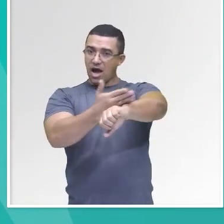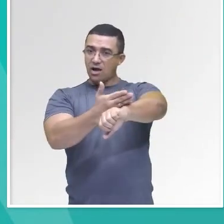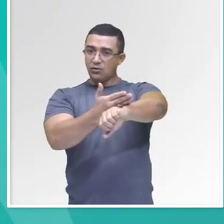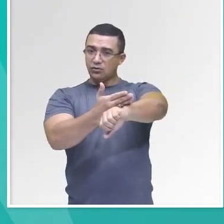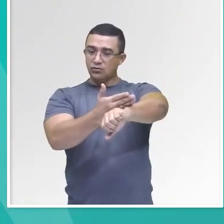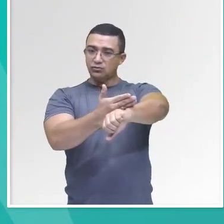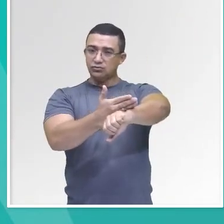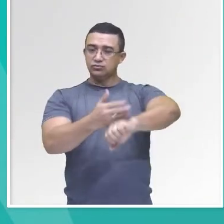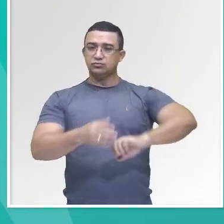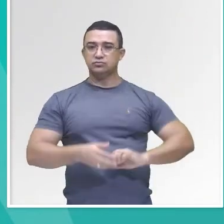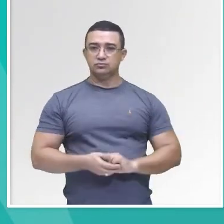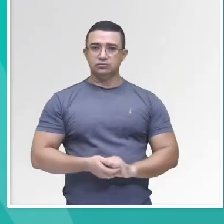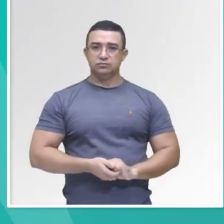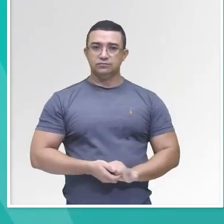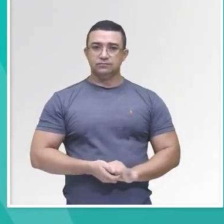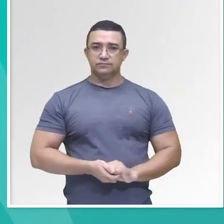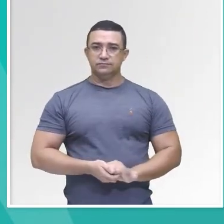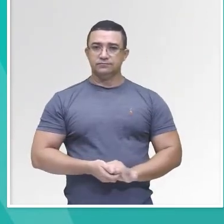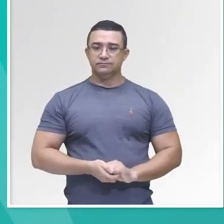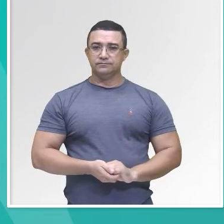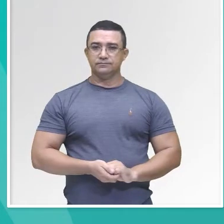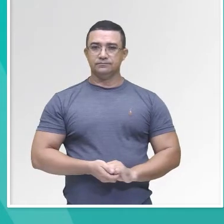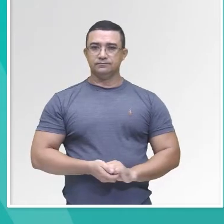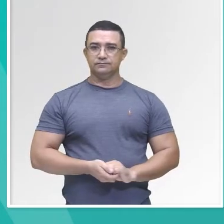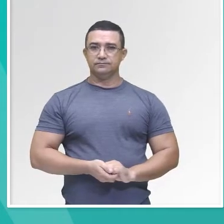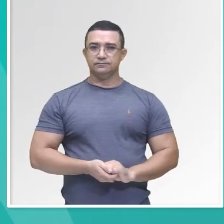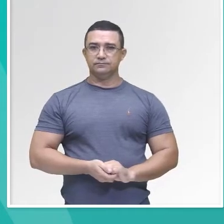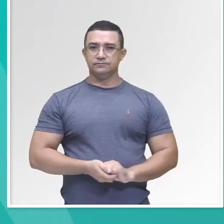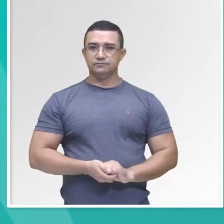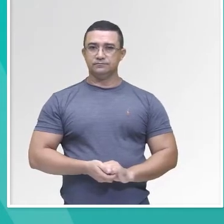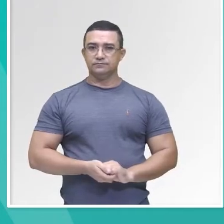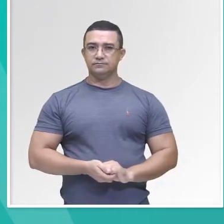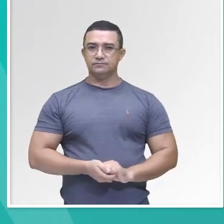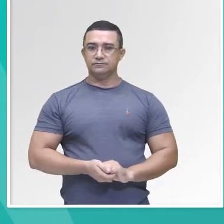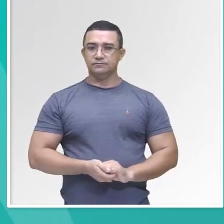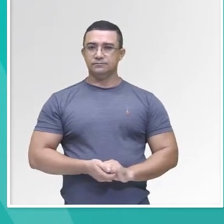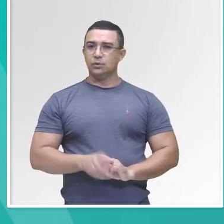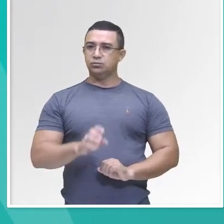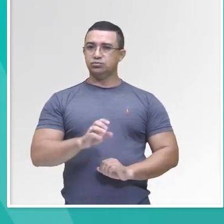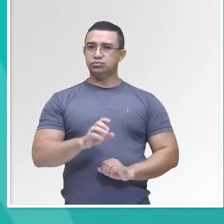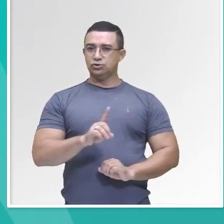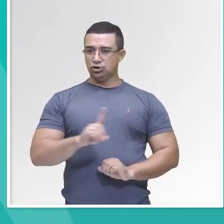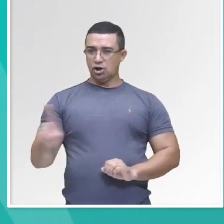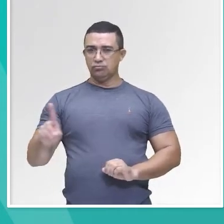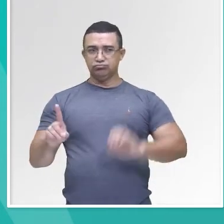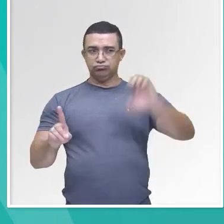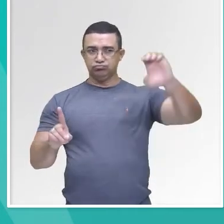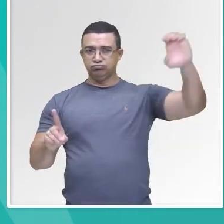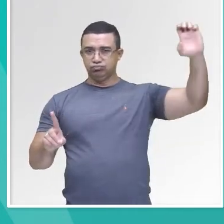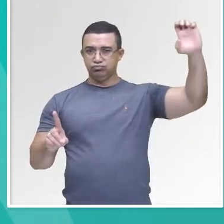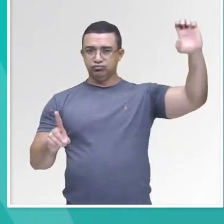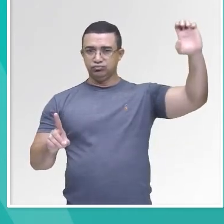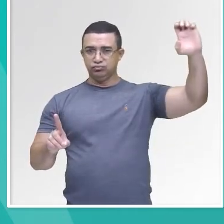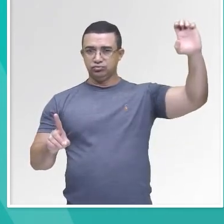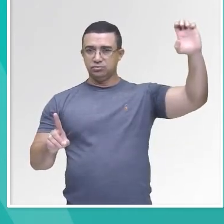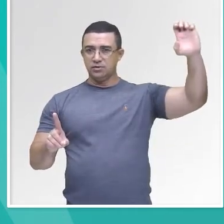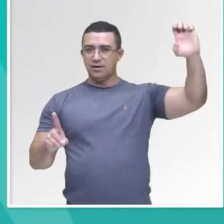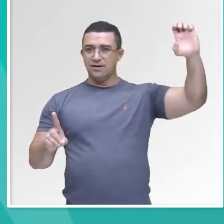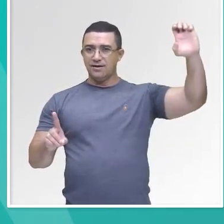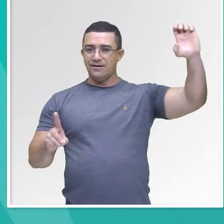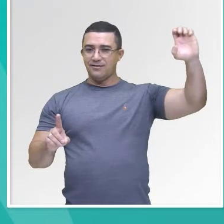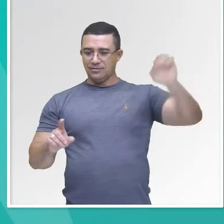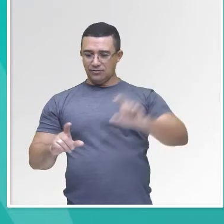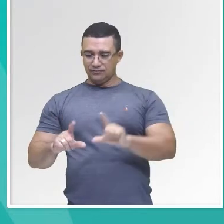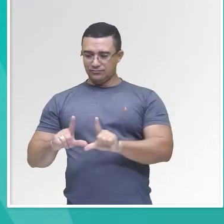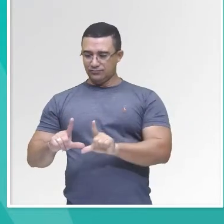por isso que está em vermelho, tá bom? E o meu oponente, do lado direito dele, também vai ter uma casa branca, que também